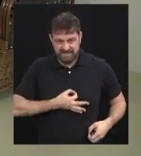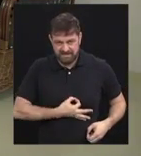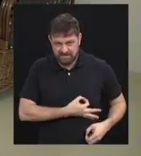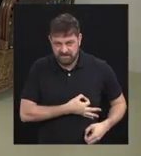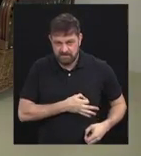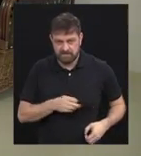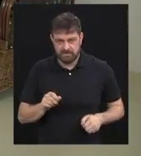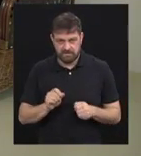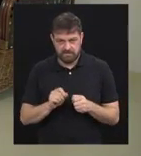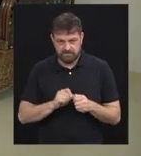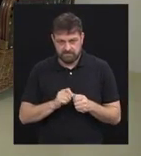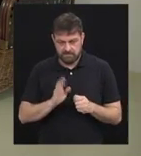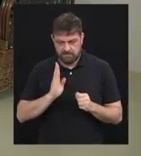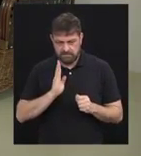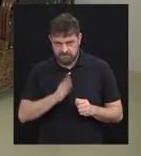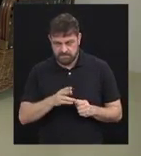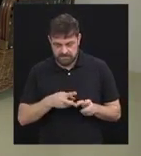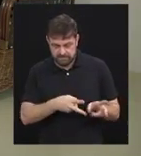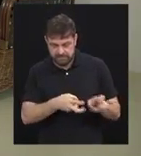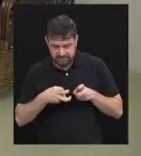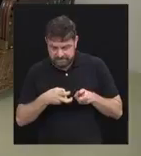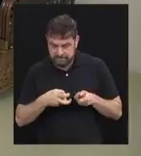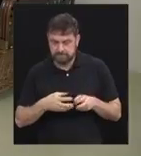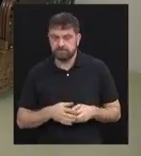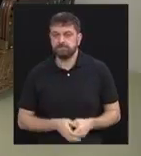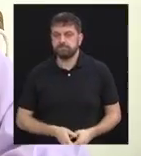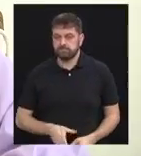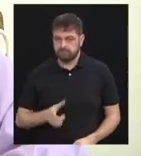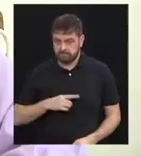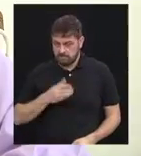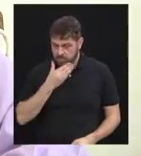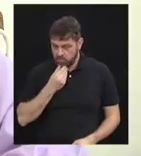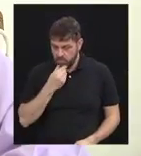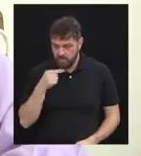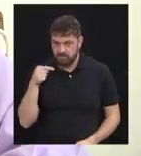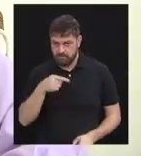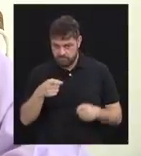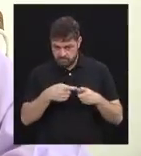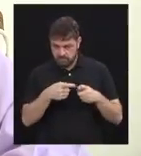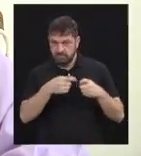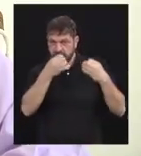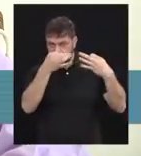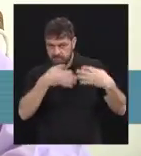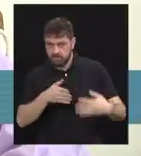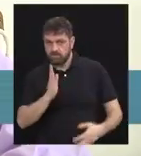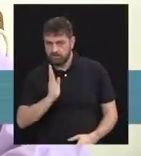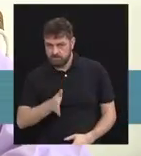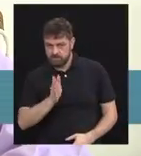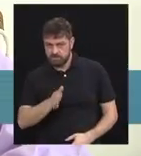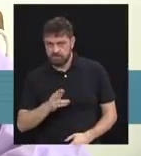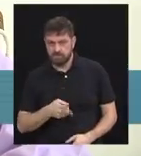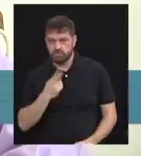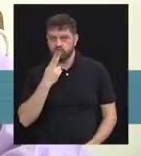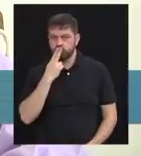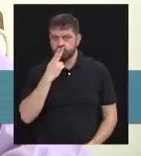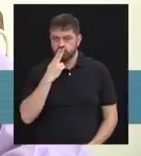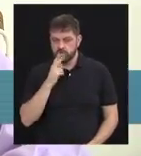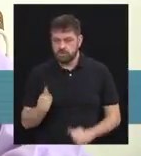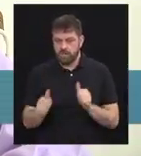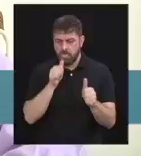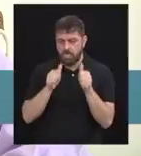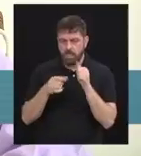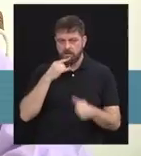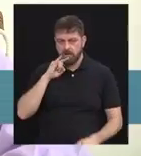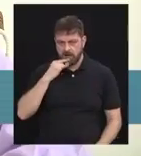feito o diagnóstico já com doença avançada. A próxima pergunta o senhor já falou aqui, mas vale reforçar. Cigarro e bebida